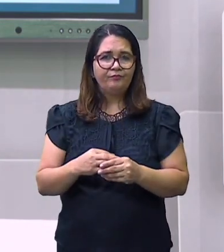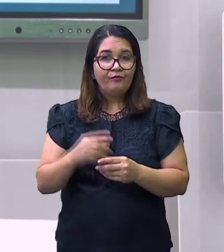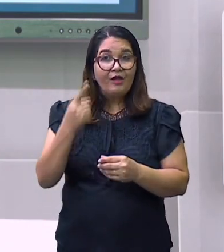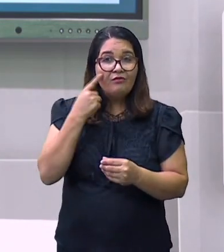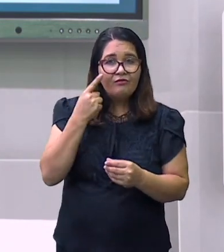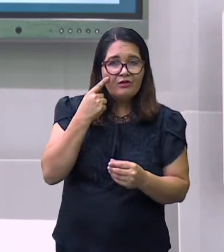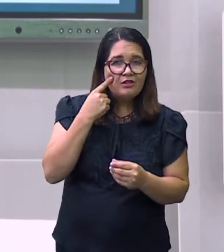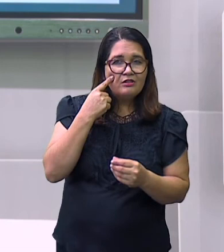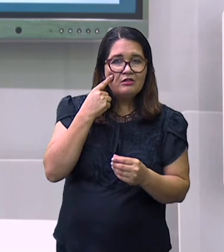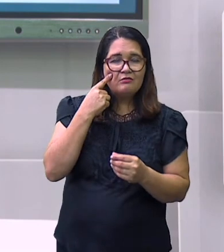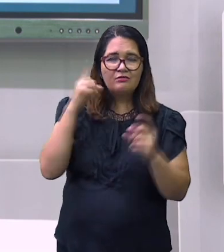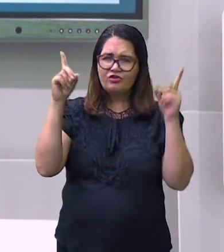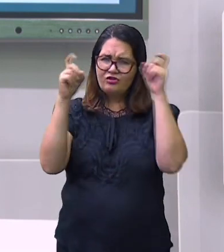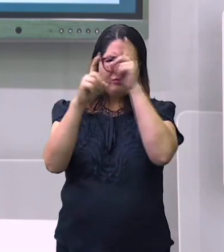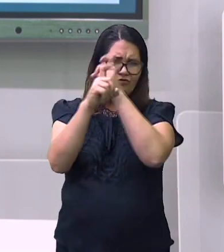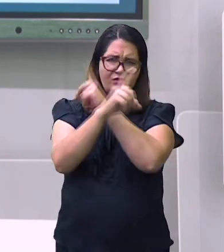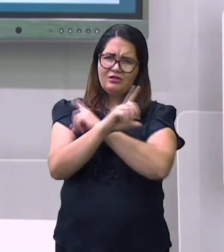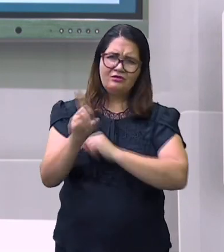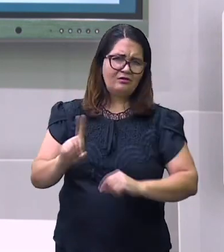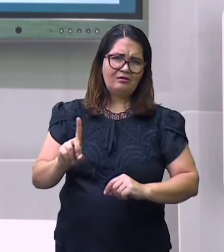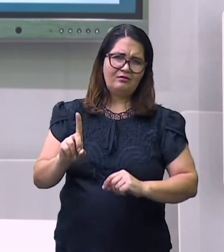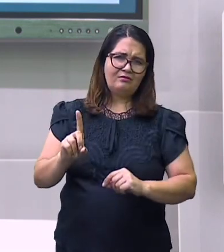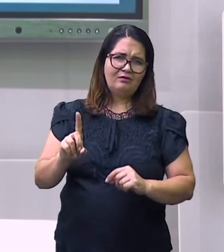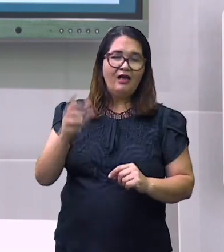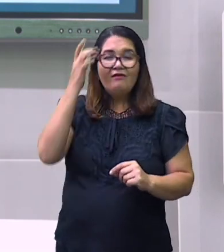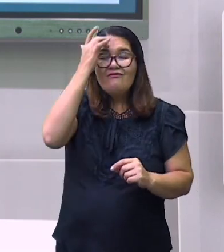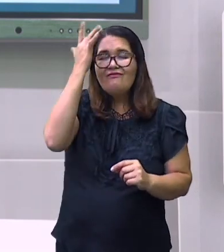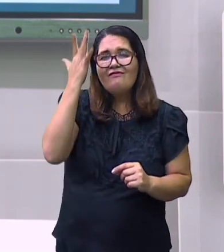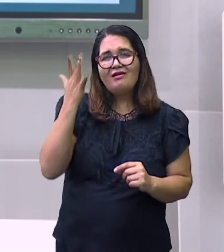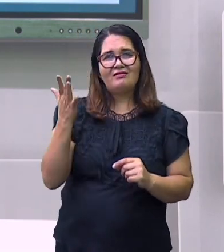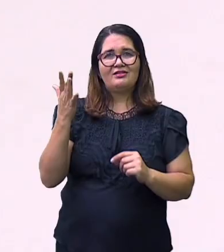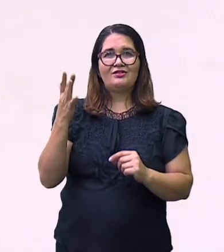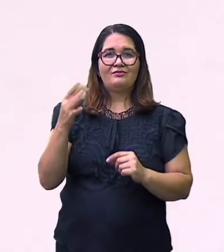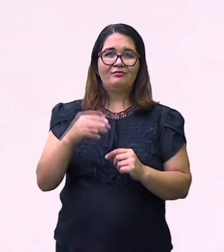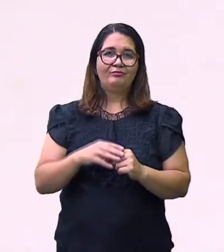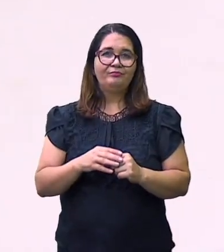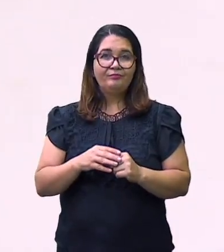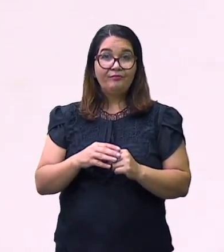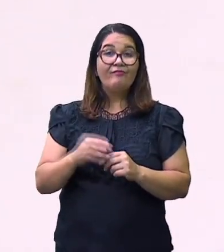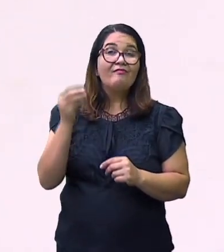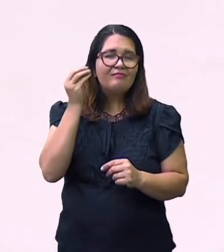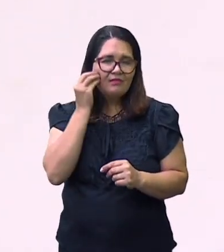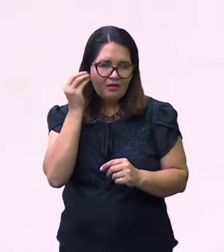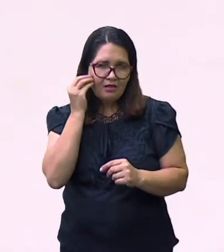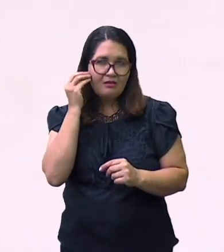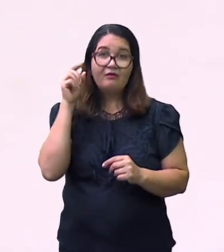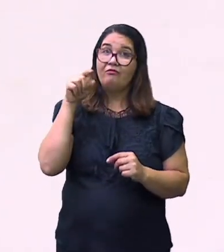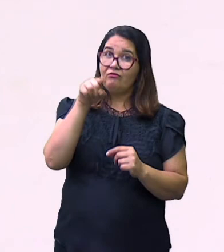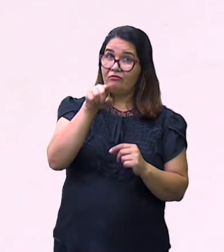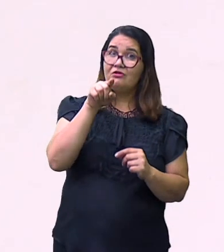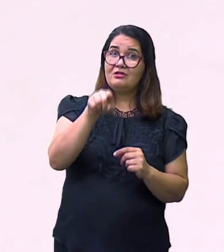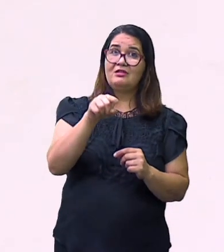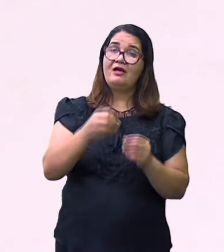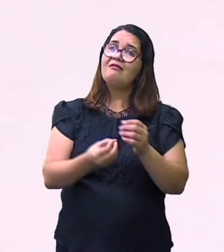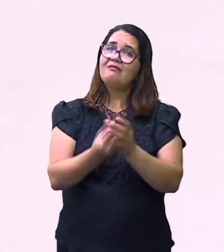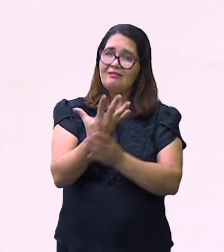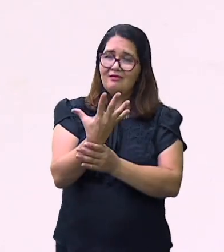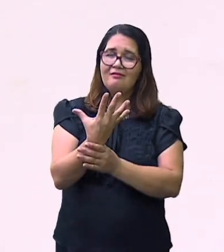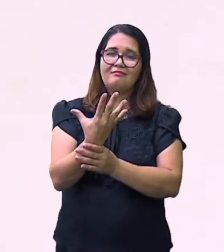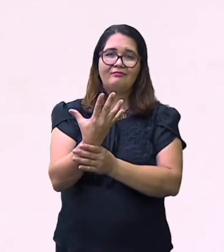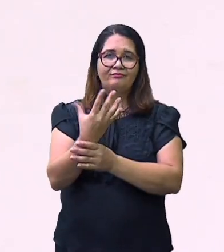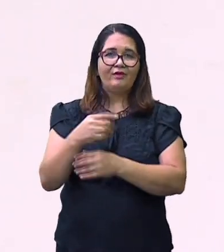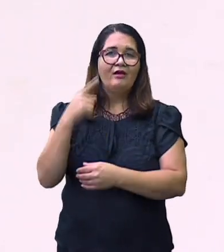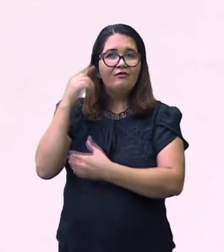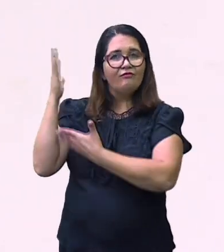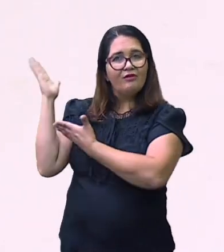já praticamente, tirando um pouquinho daquele que eu já tinha começado, eu já diminuí a estrutura do meu.